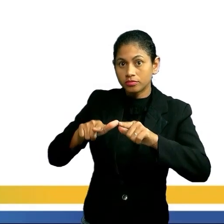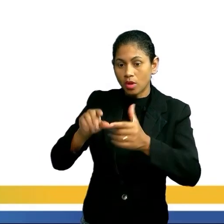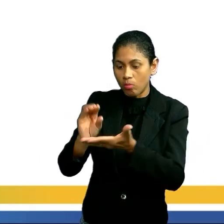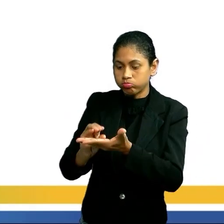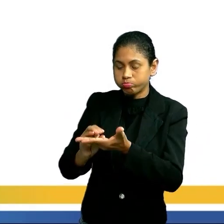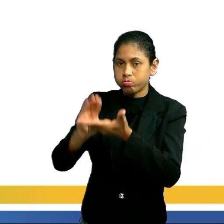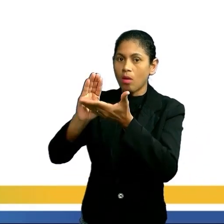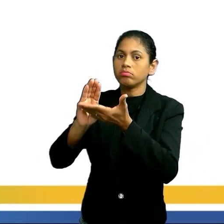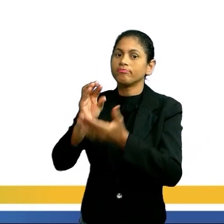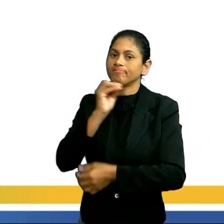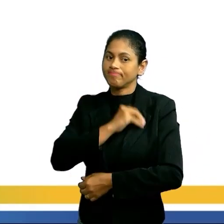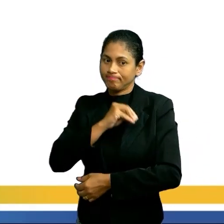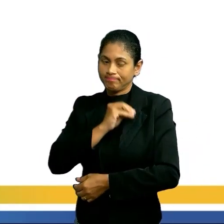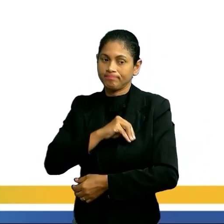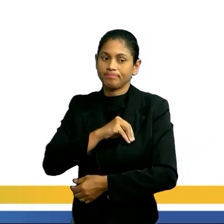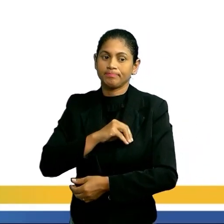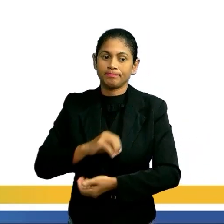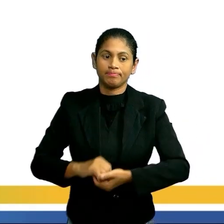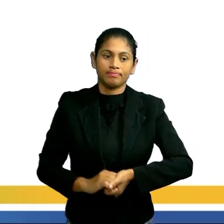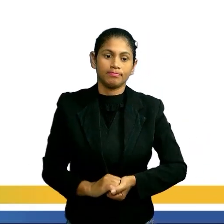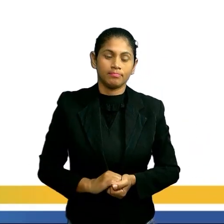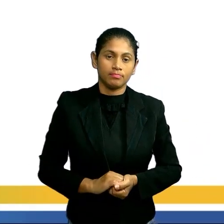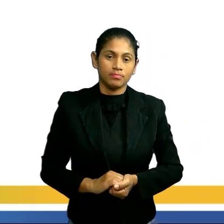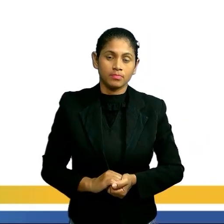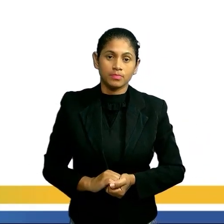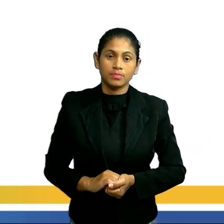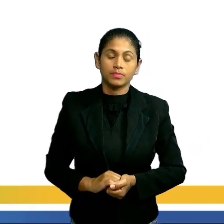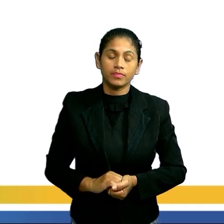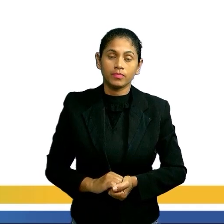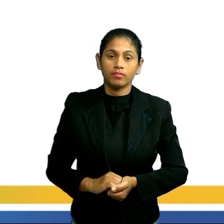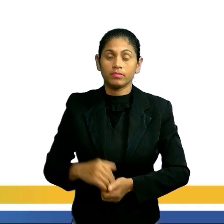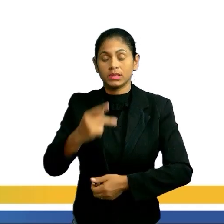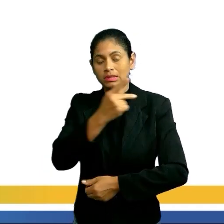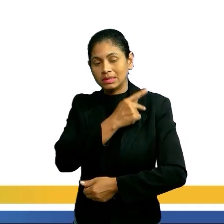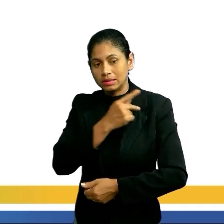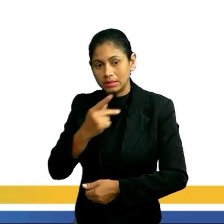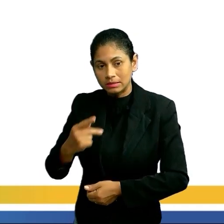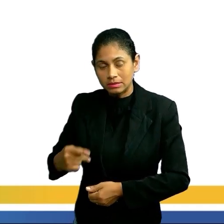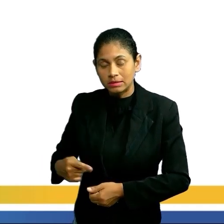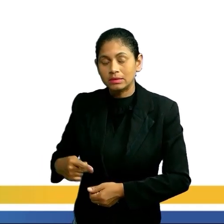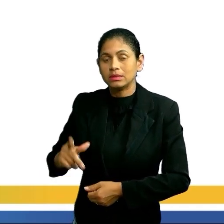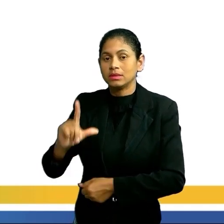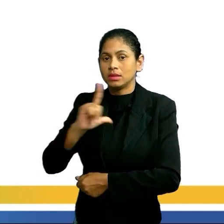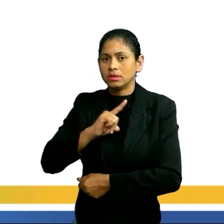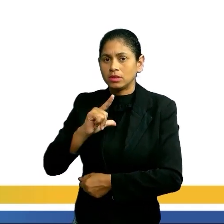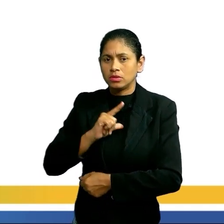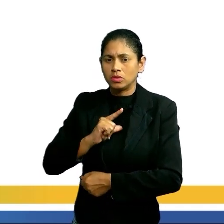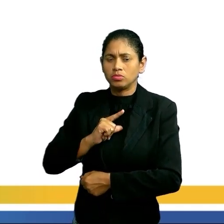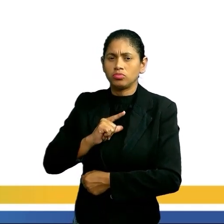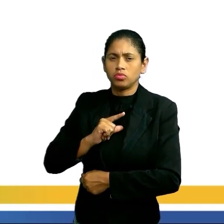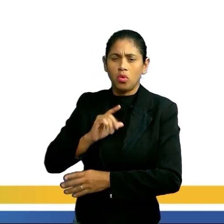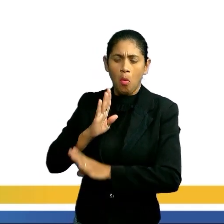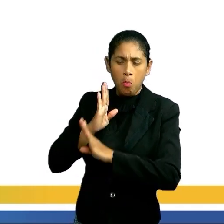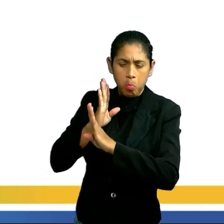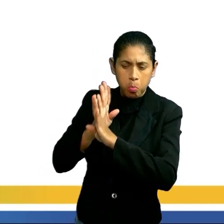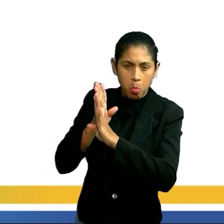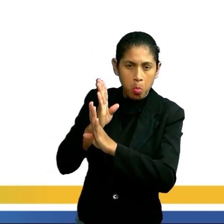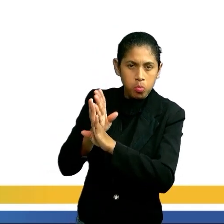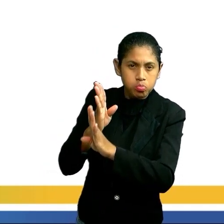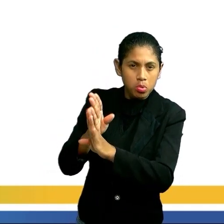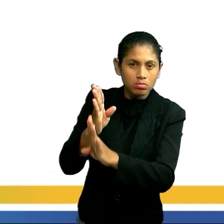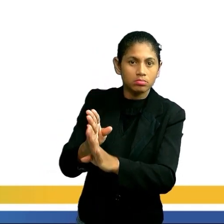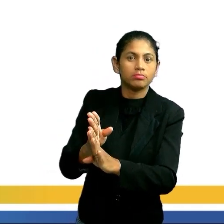O Vargas, pessoal, ele vai sofrer, né, várias repressões, várias represárias da elite